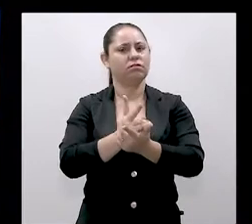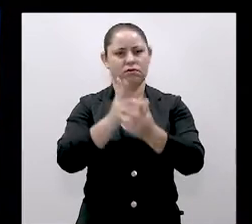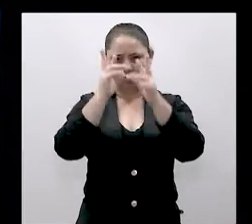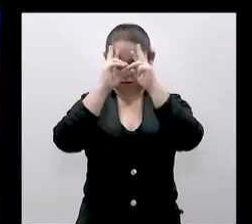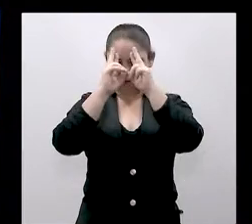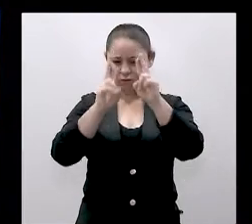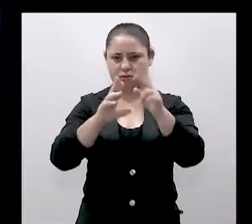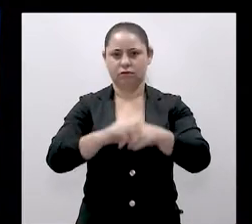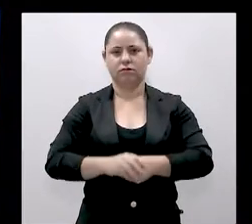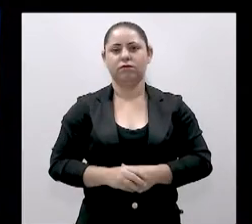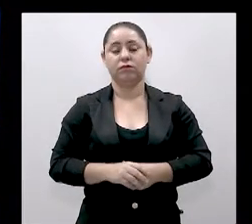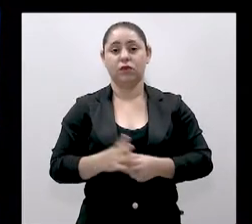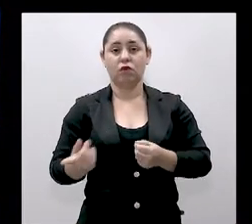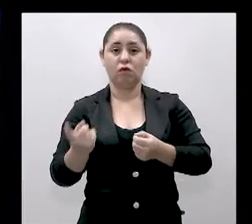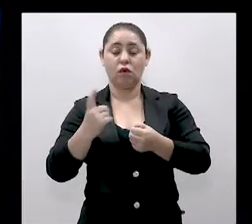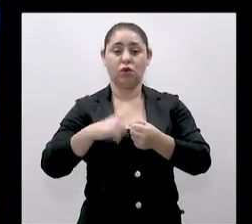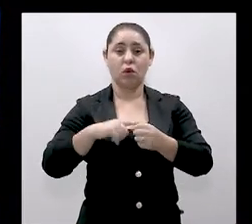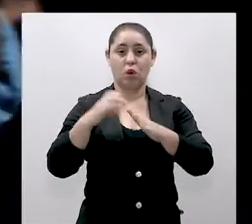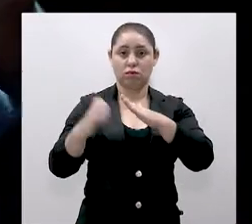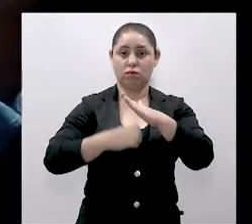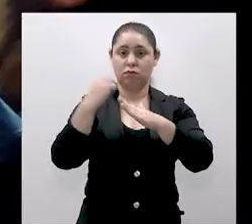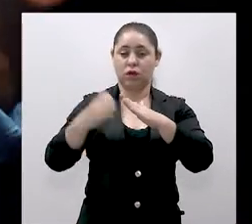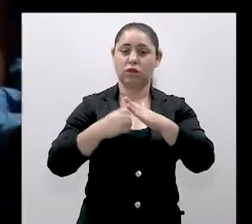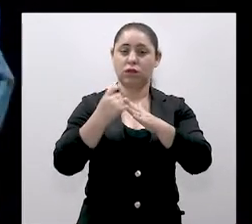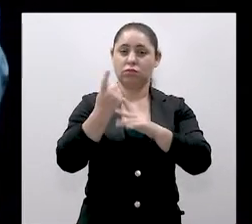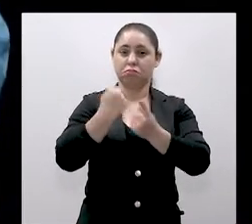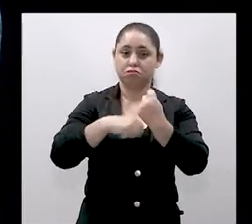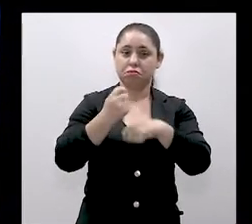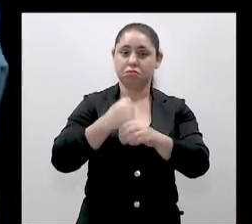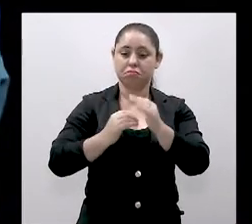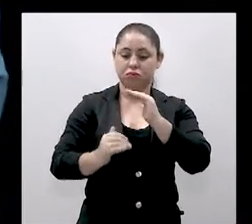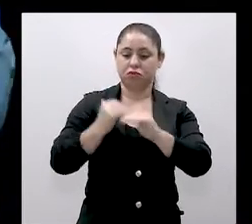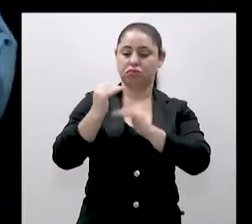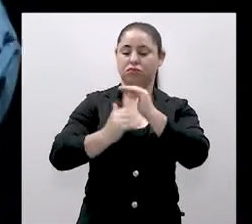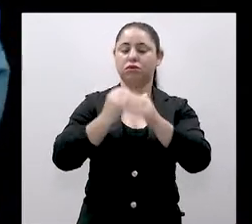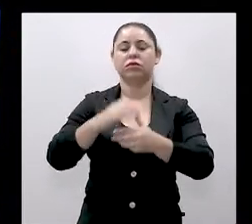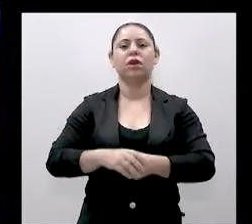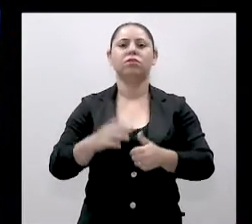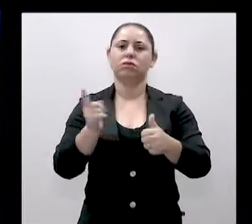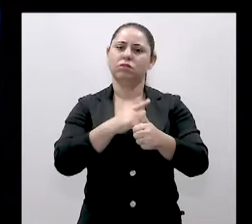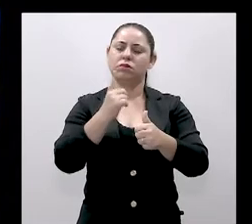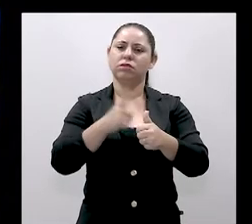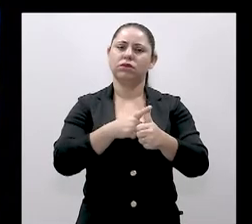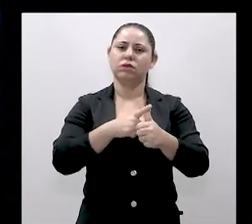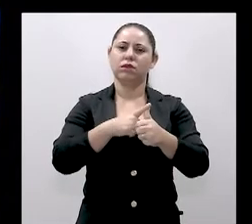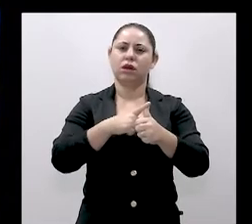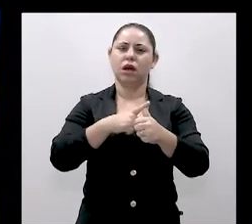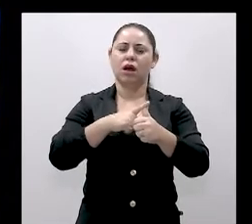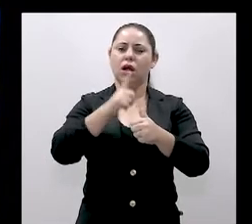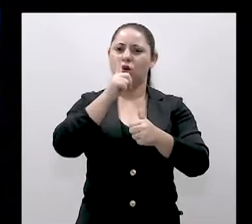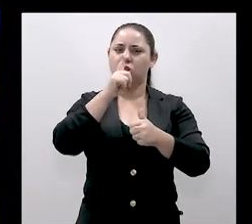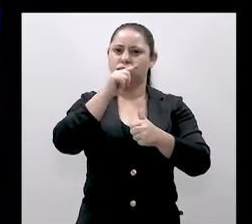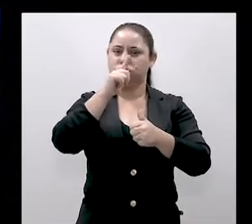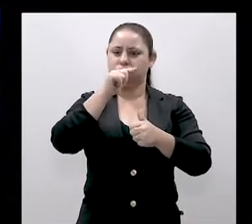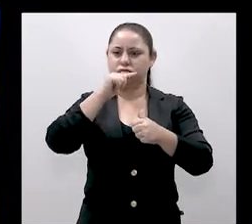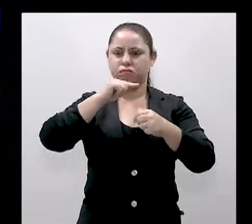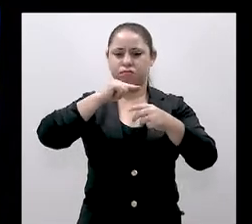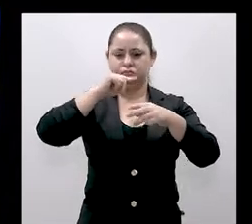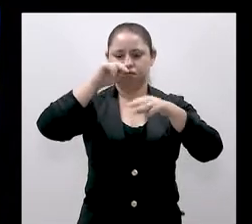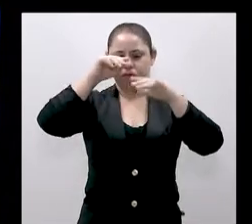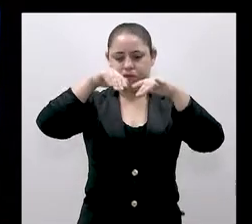muito e ali nós recuperamos a empresa começaram a fazer as primeiras hidrelétricas privadas a coisa assim